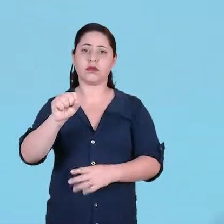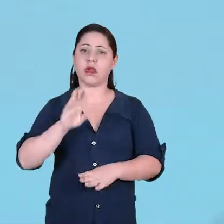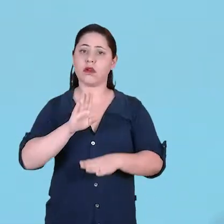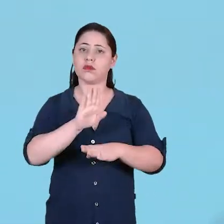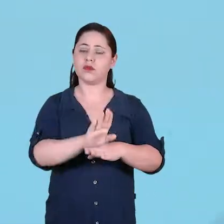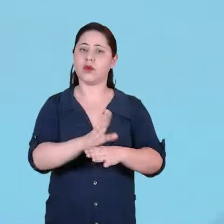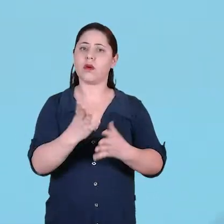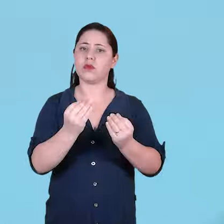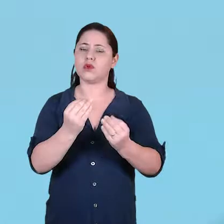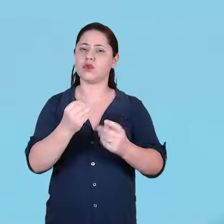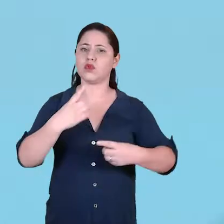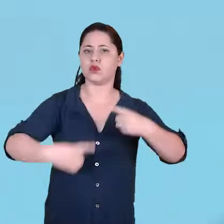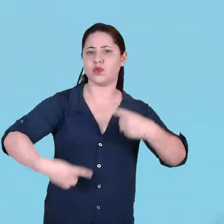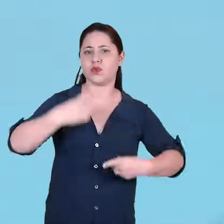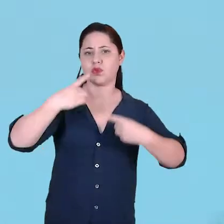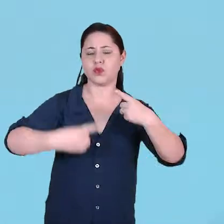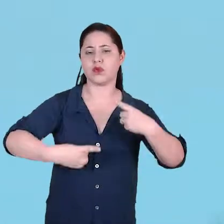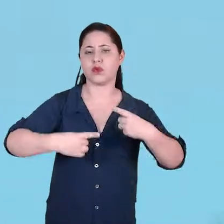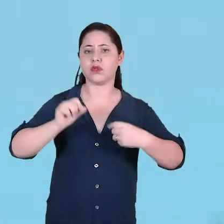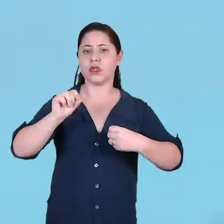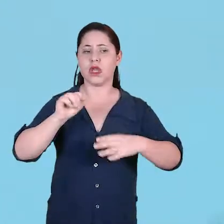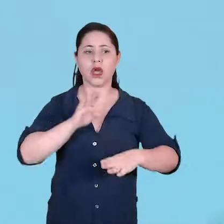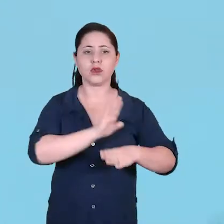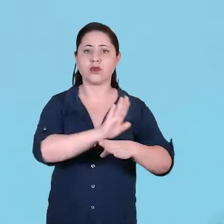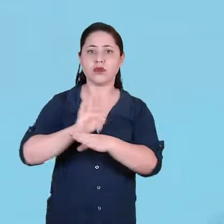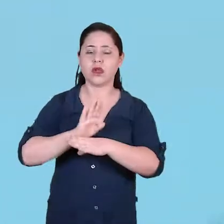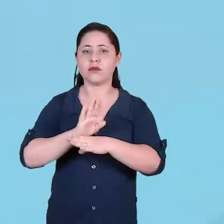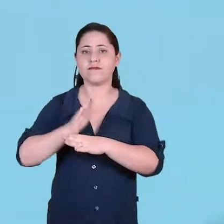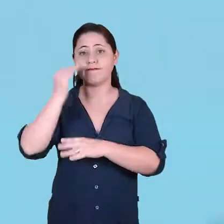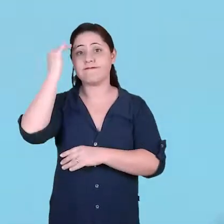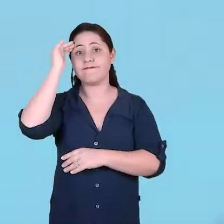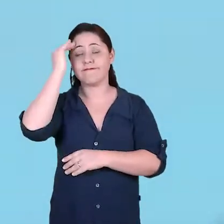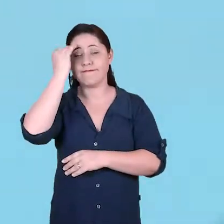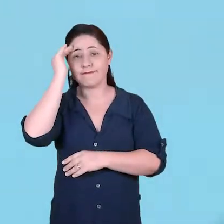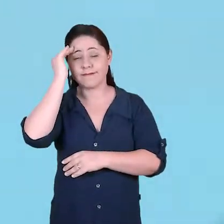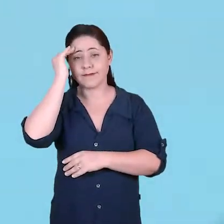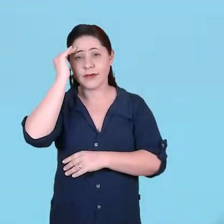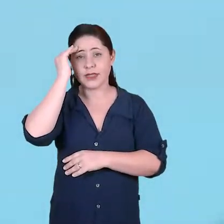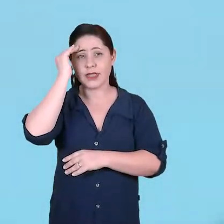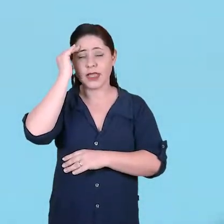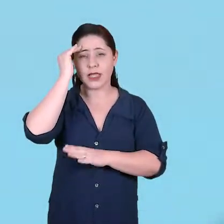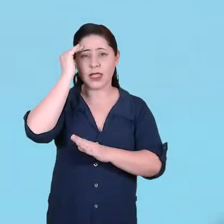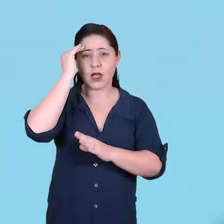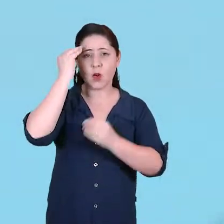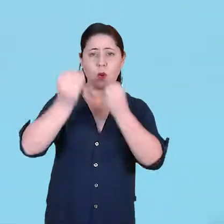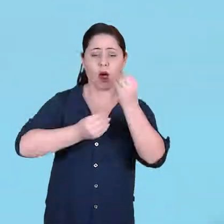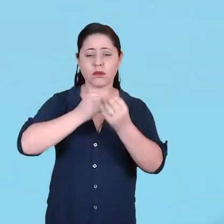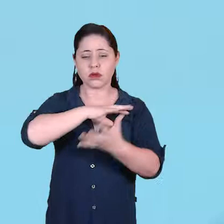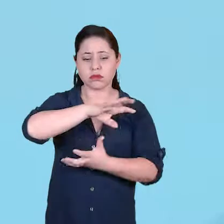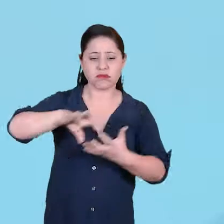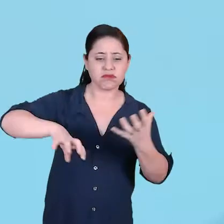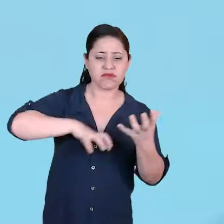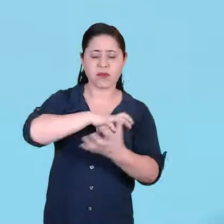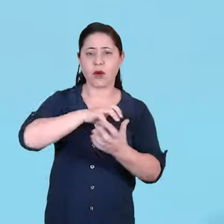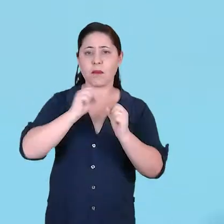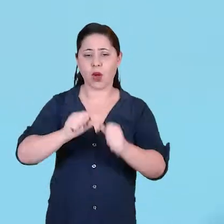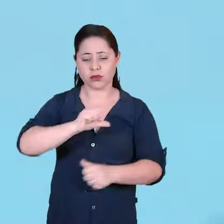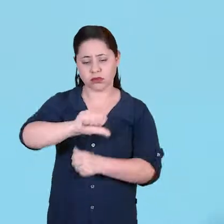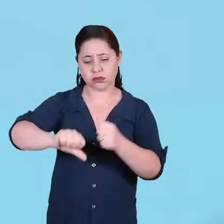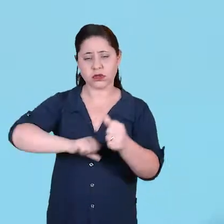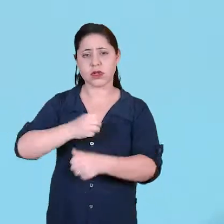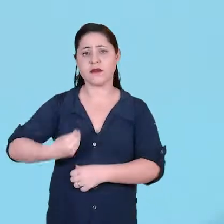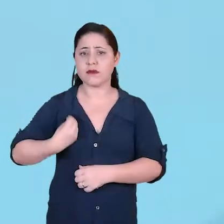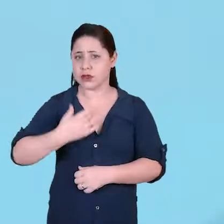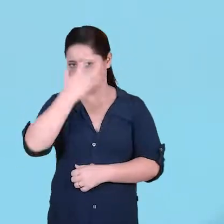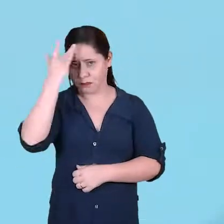contribuiu muito com o debate no sentido de ajudar a entender os impactos dessa reforma na vida das